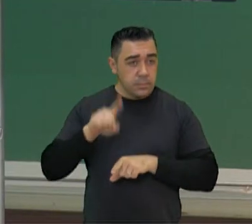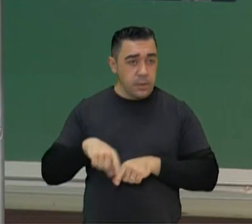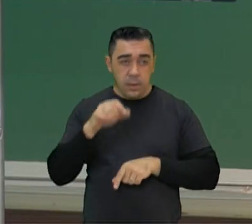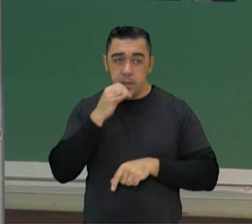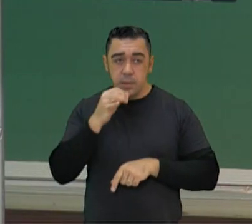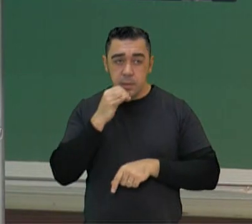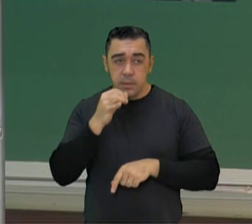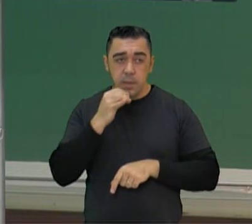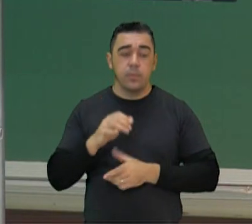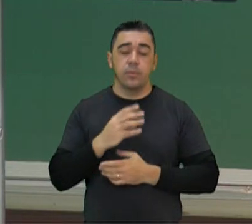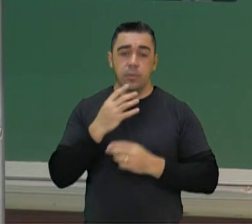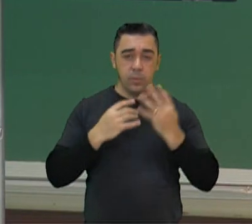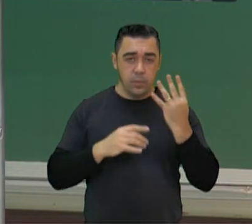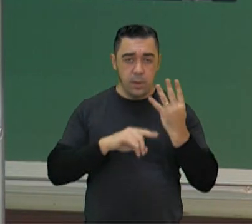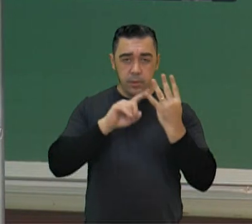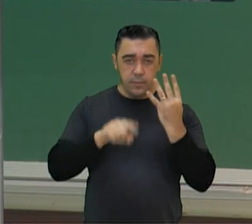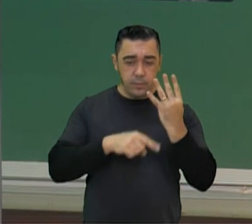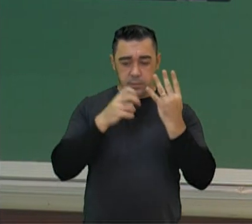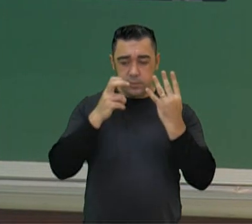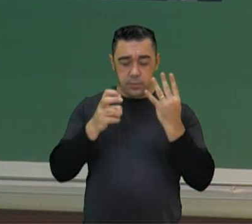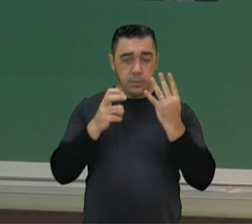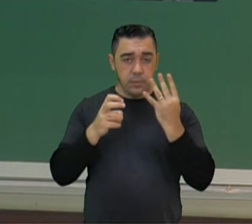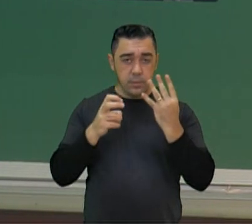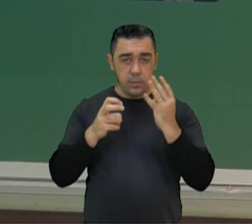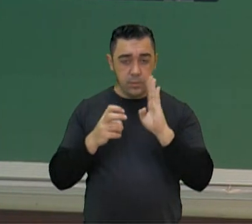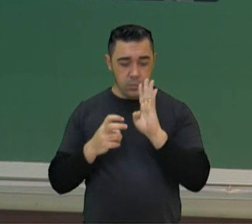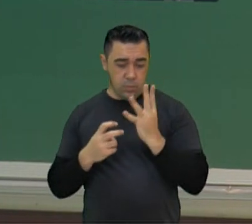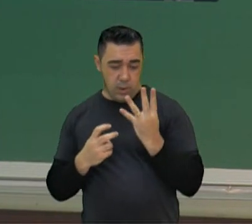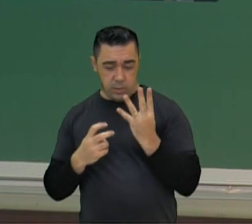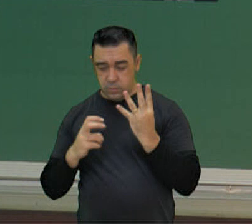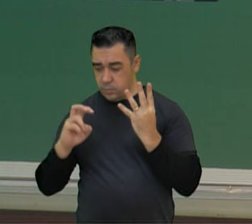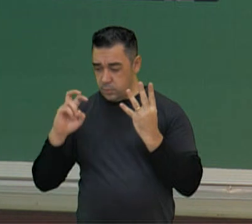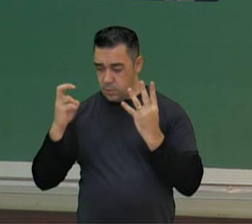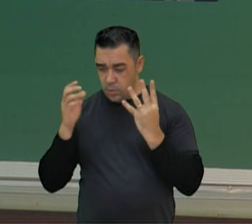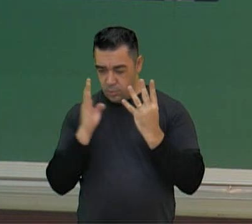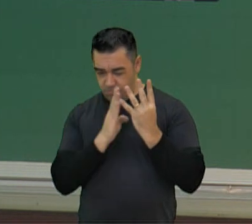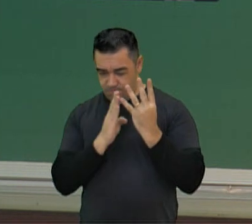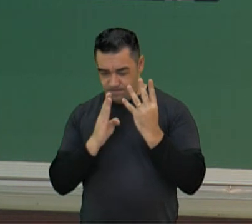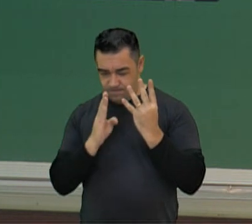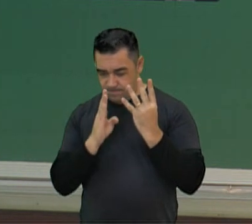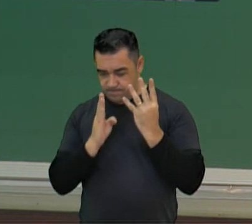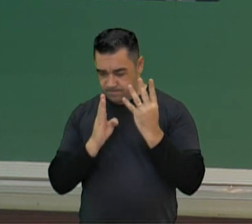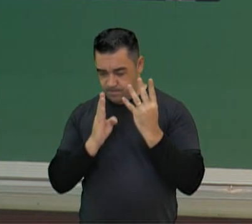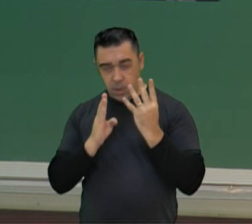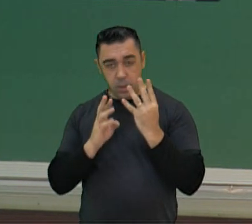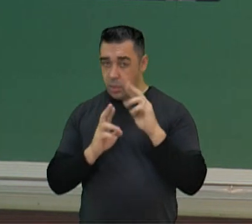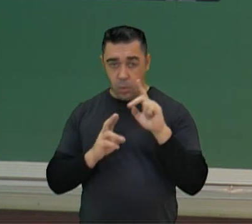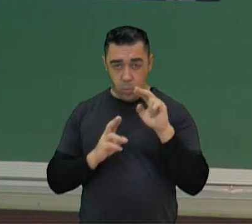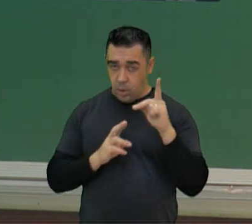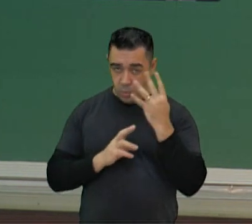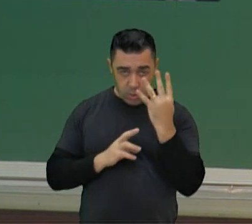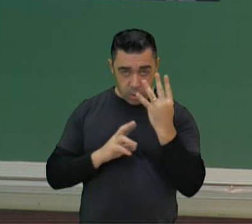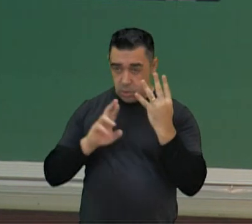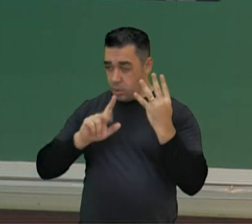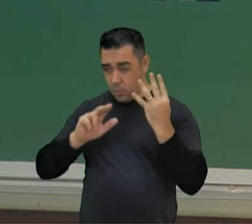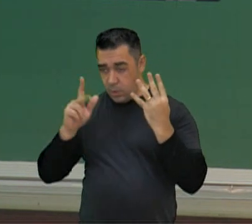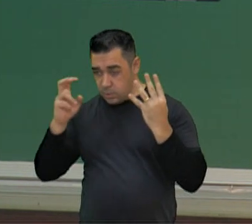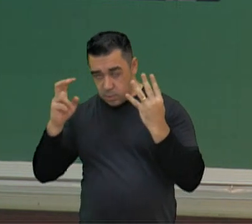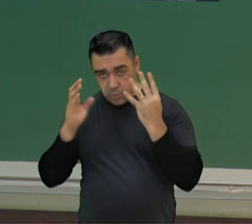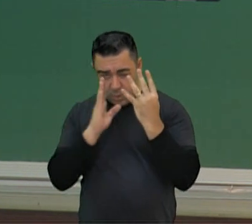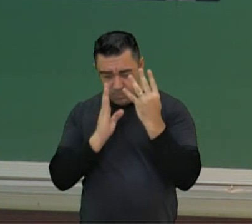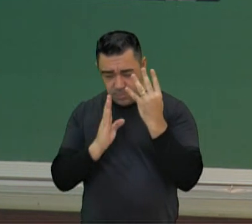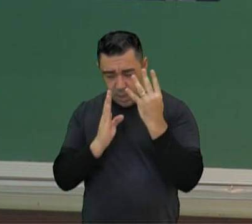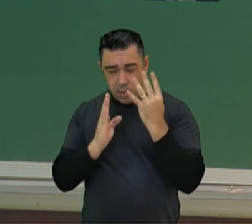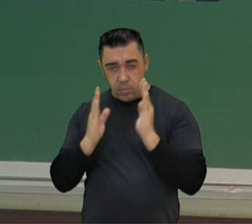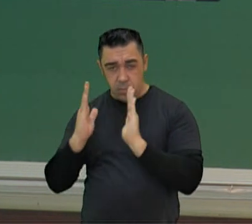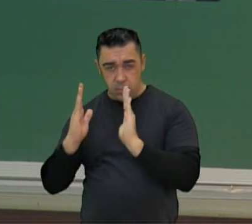Ele vai estar entre o 5 e o 4. Ele não é nem 4 e nem 5. A letra